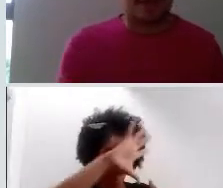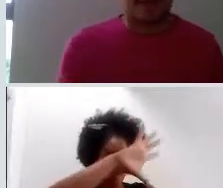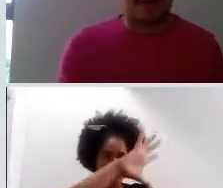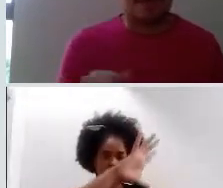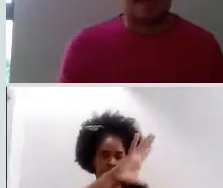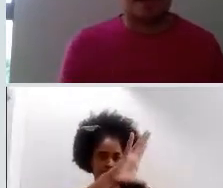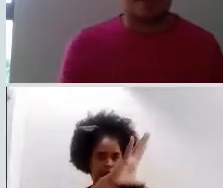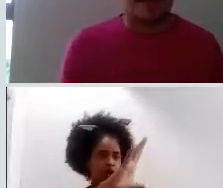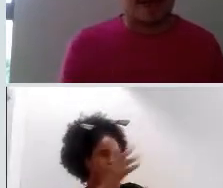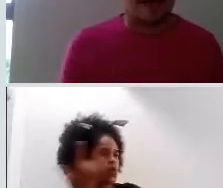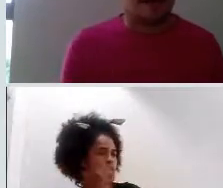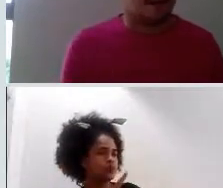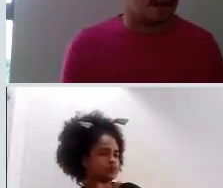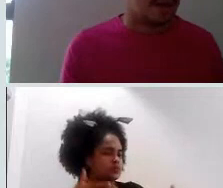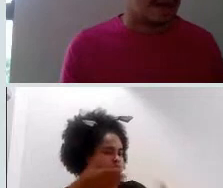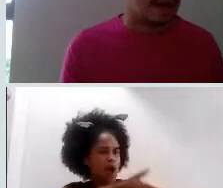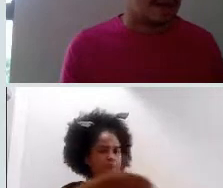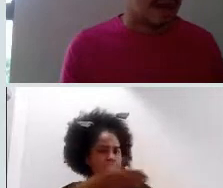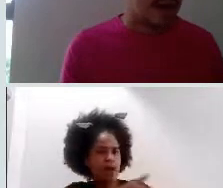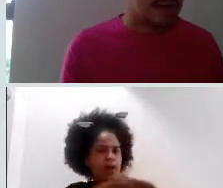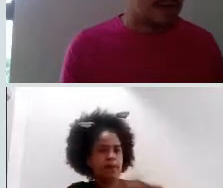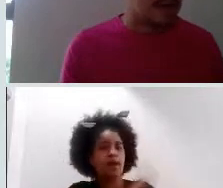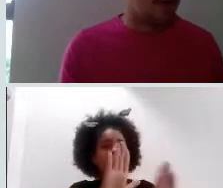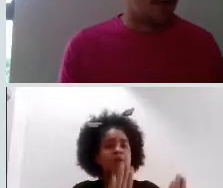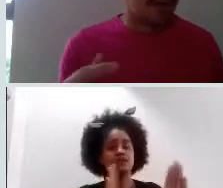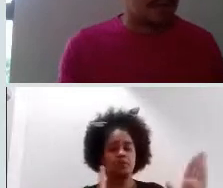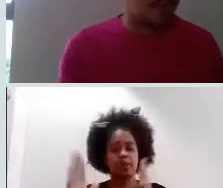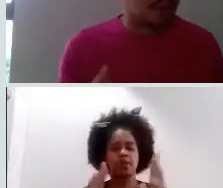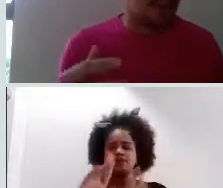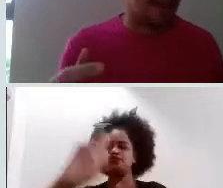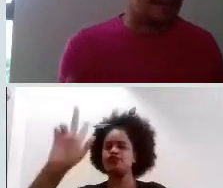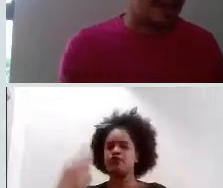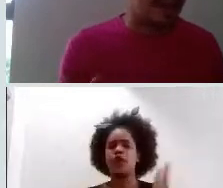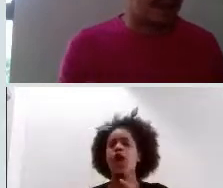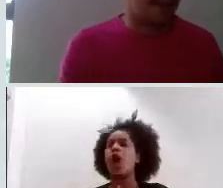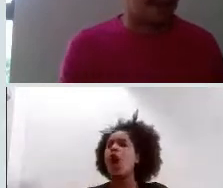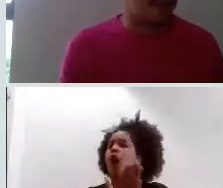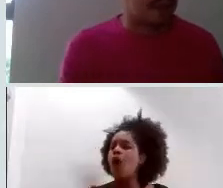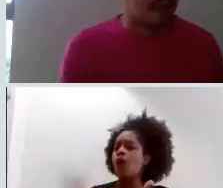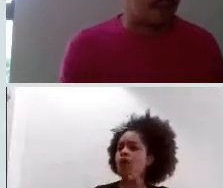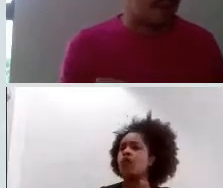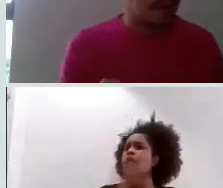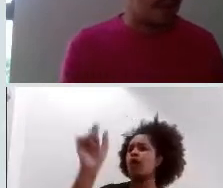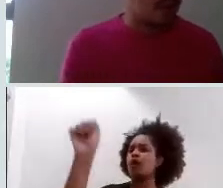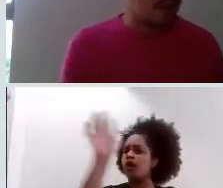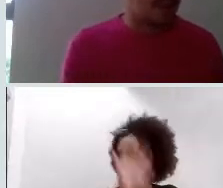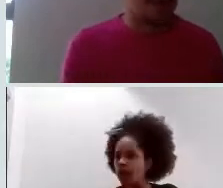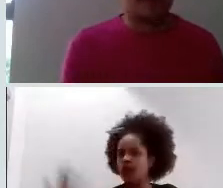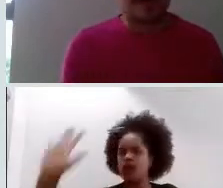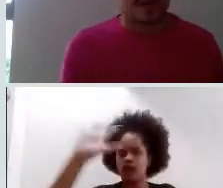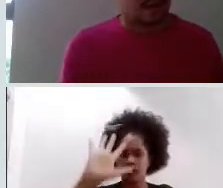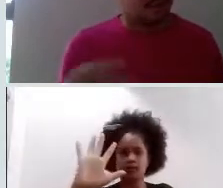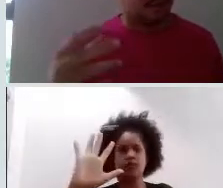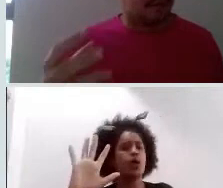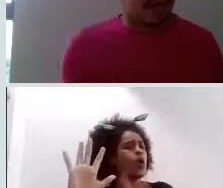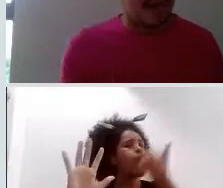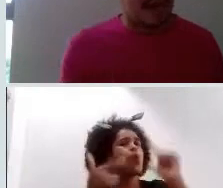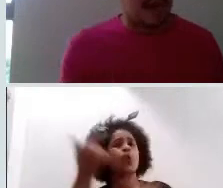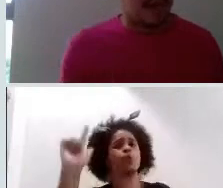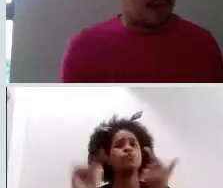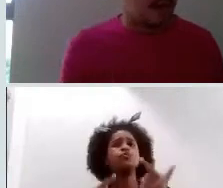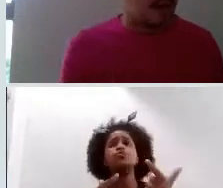vieram exatamente lá da Ásia, como essa hipótese asiática vai defender, e outros